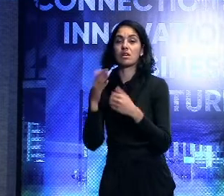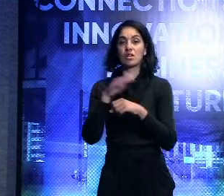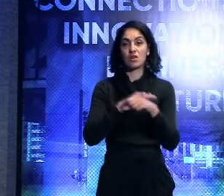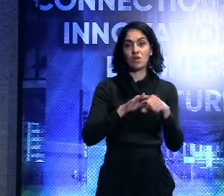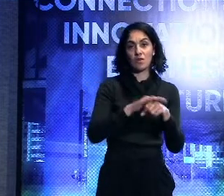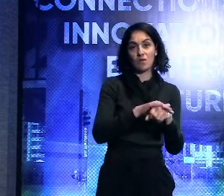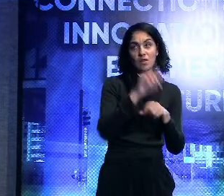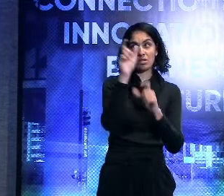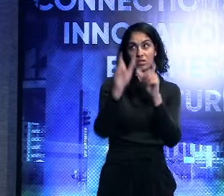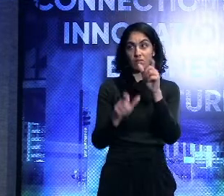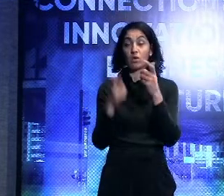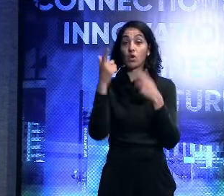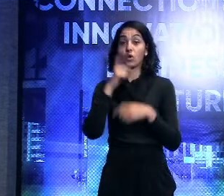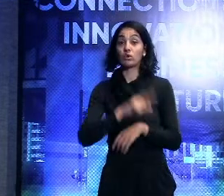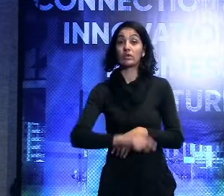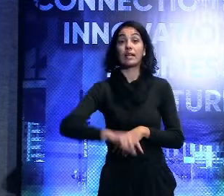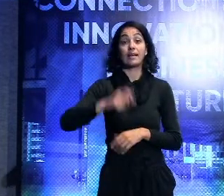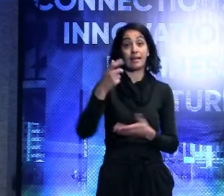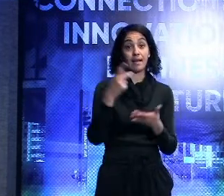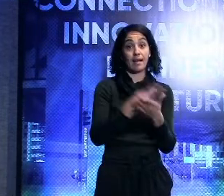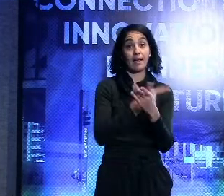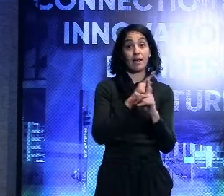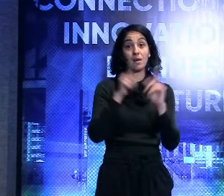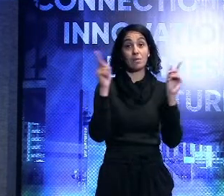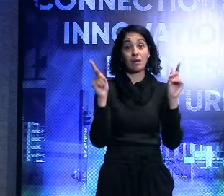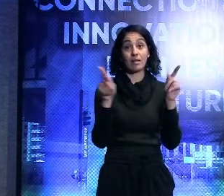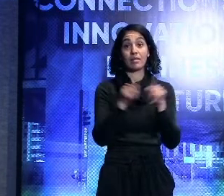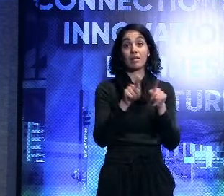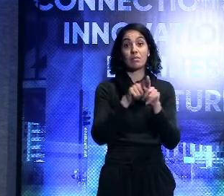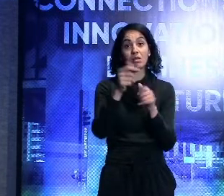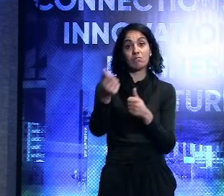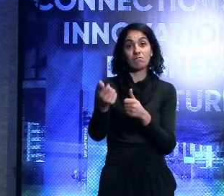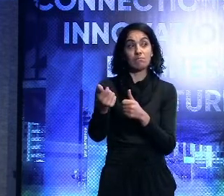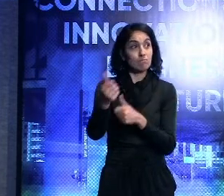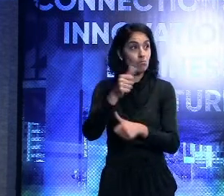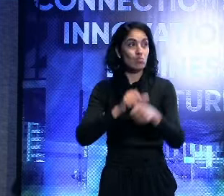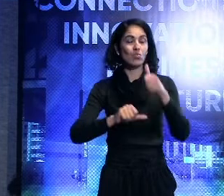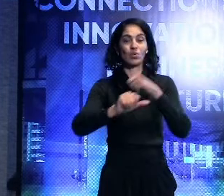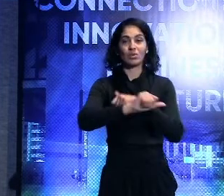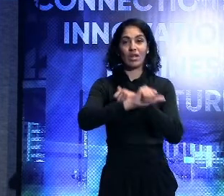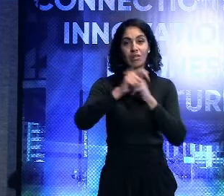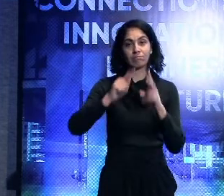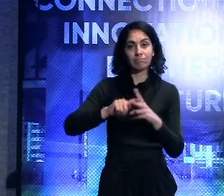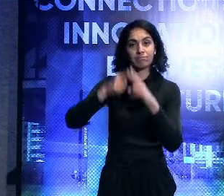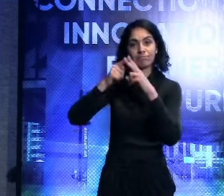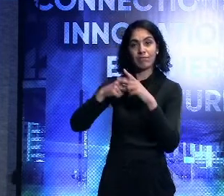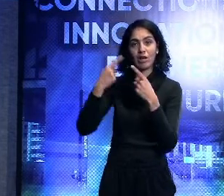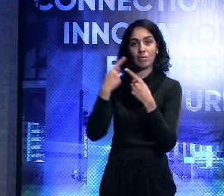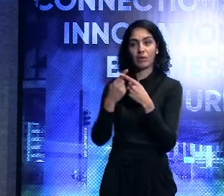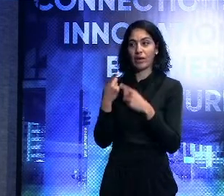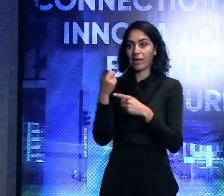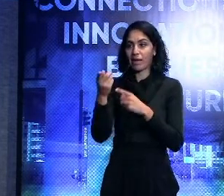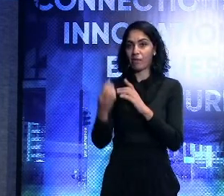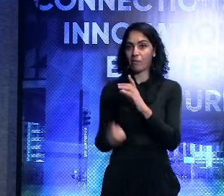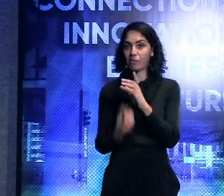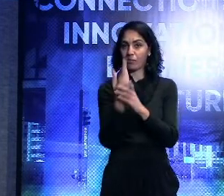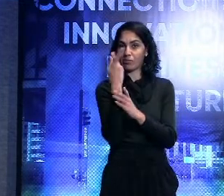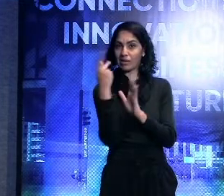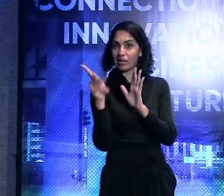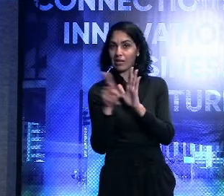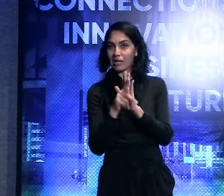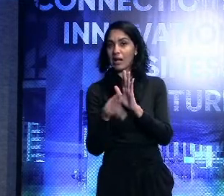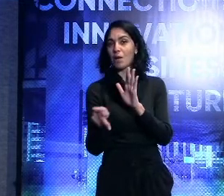consegue errar rápido, mas também acertar rápido. Por quê? É para eles que a gente está criando. A gente consegue também ter mais